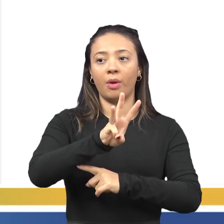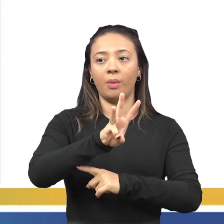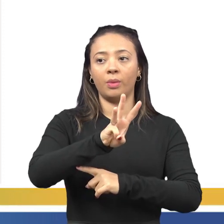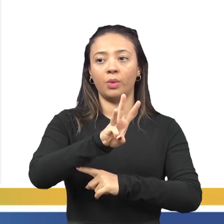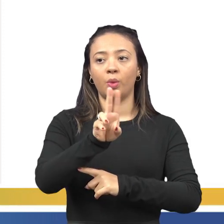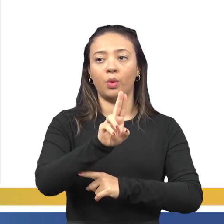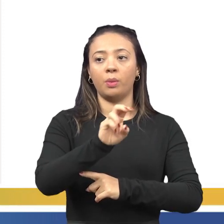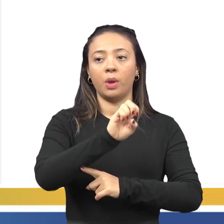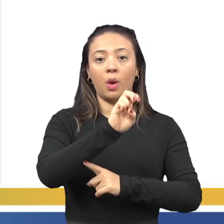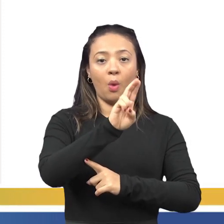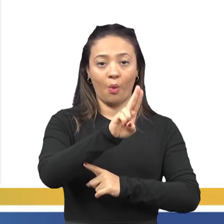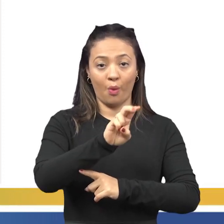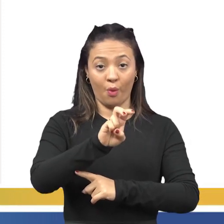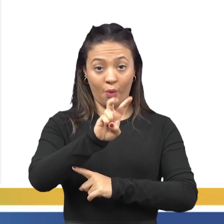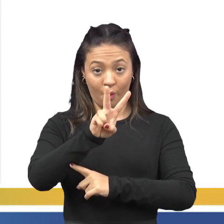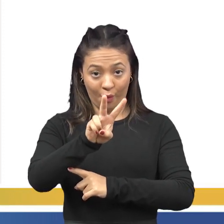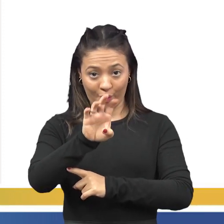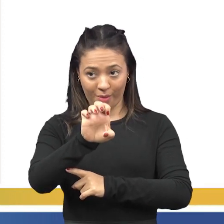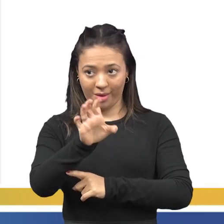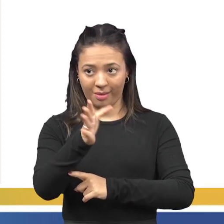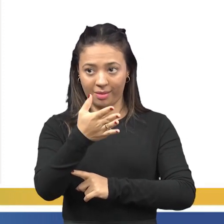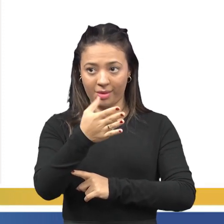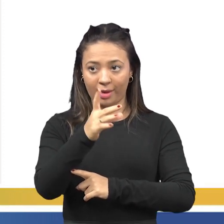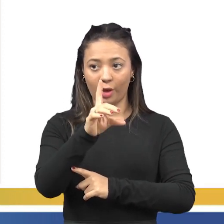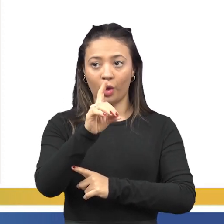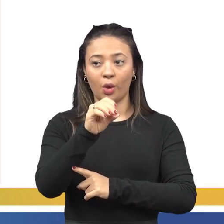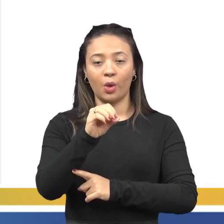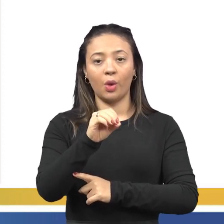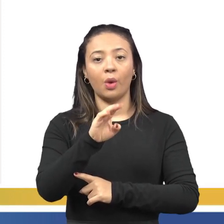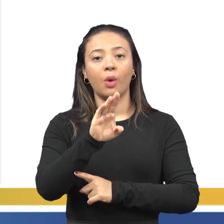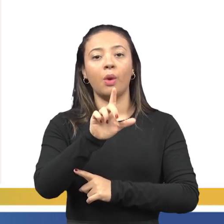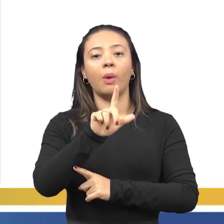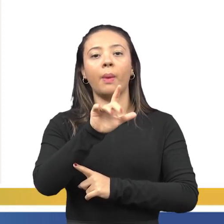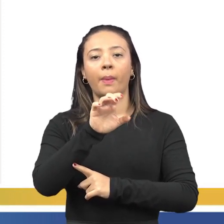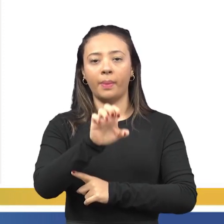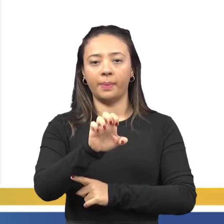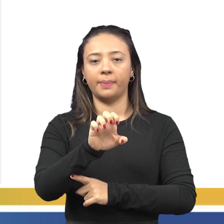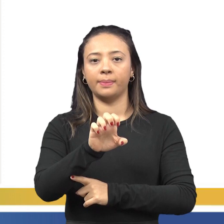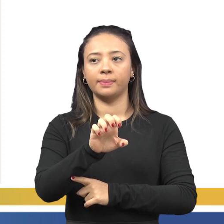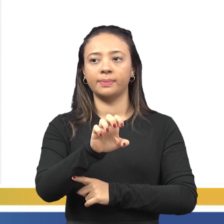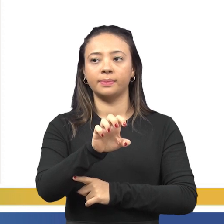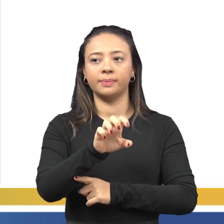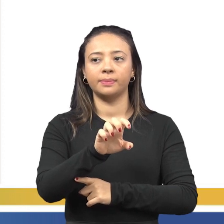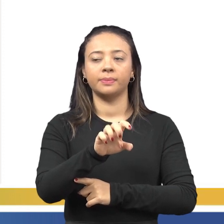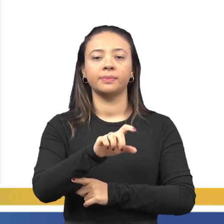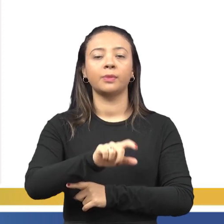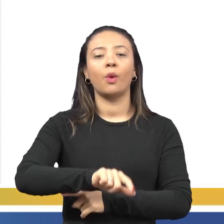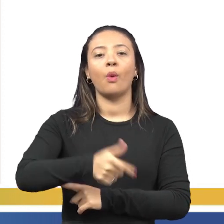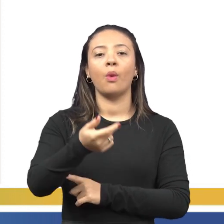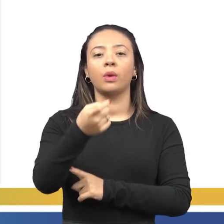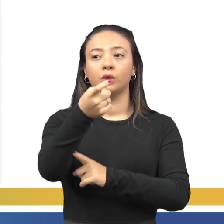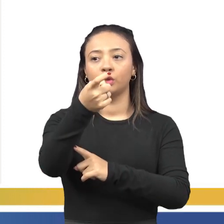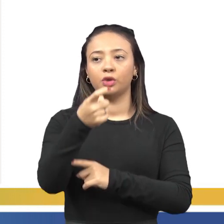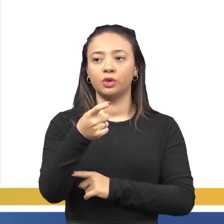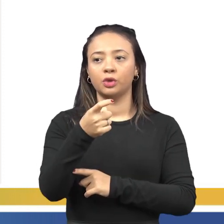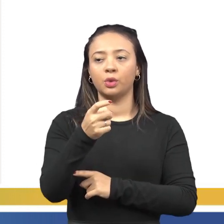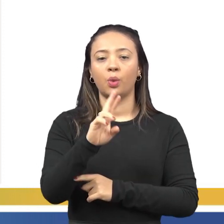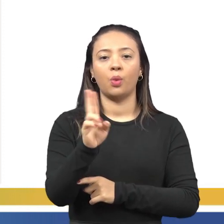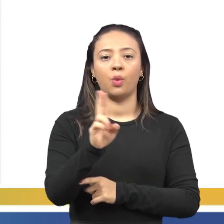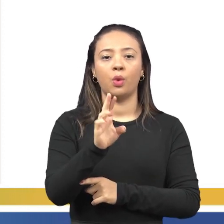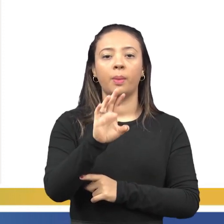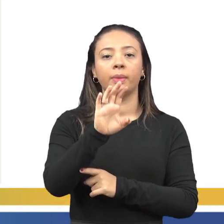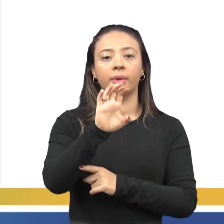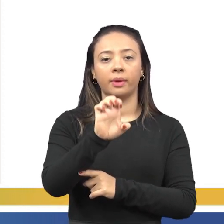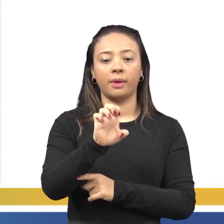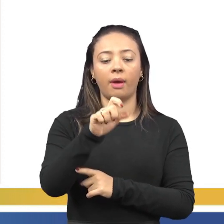W, que a gente conhece na língua portuguesa, que também vamos pronunciar igual. Eu tenho o X, certo? Que sempre tem esse som, ó, X, sim?